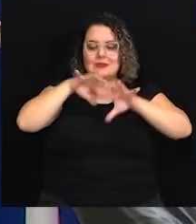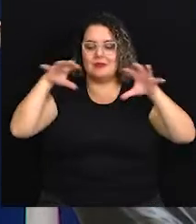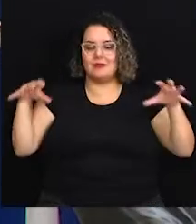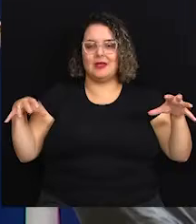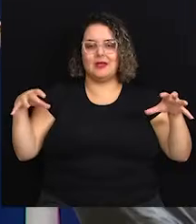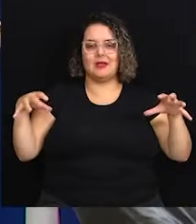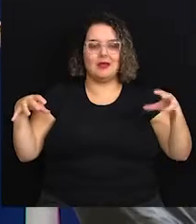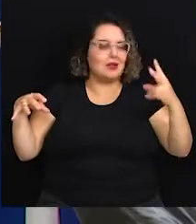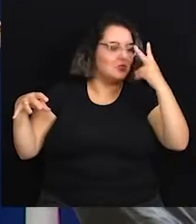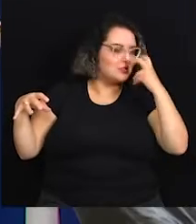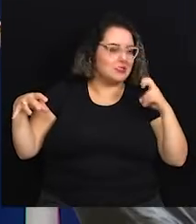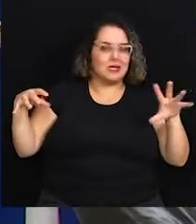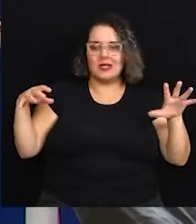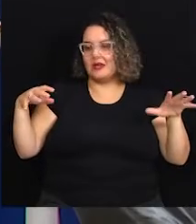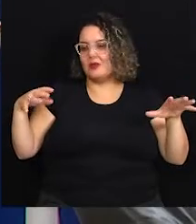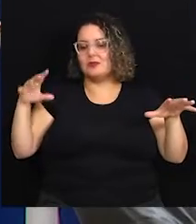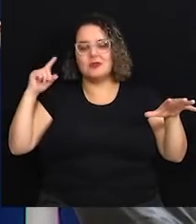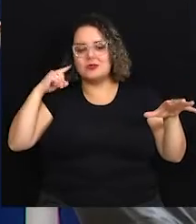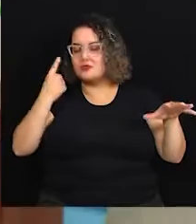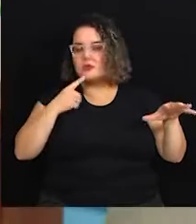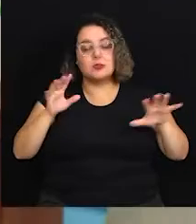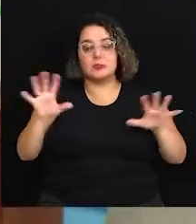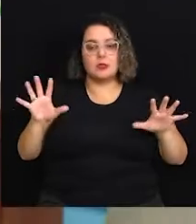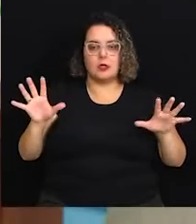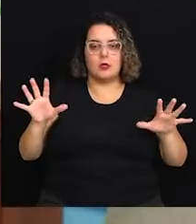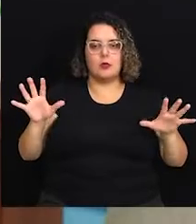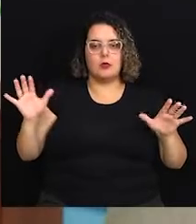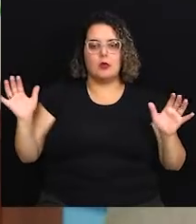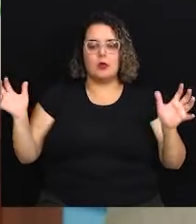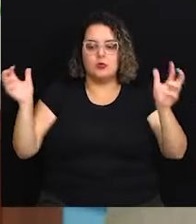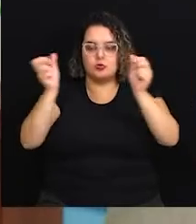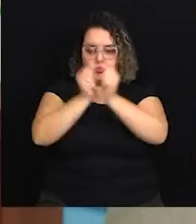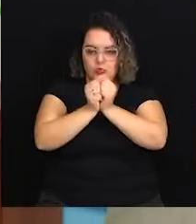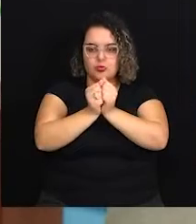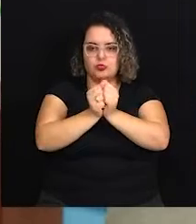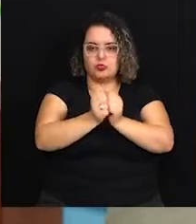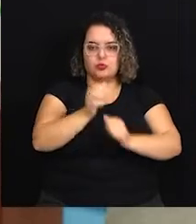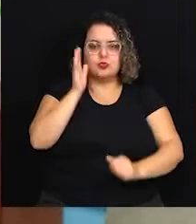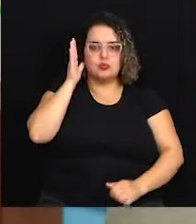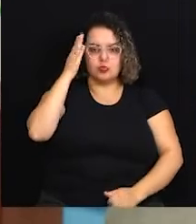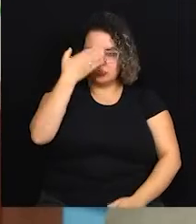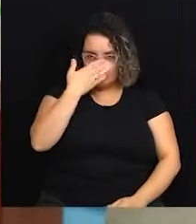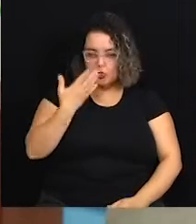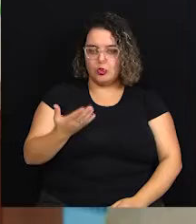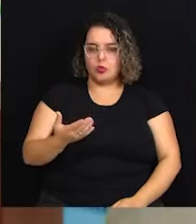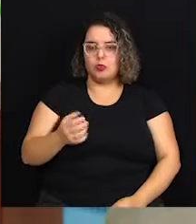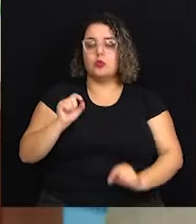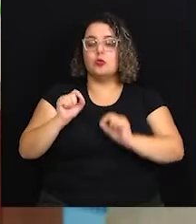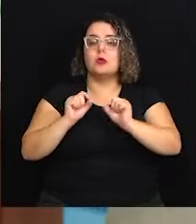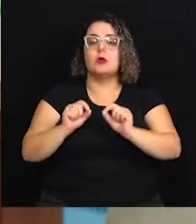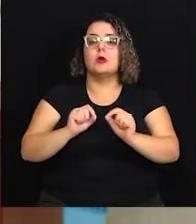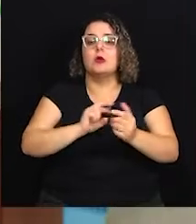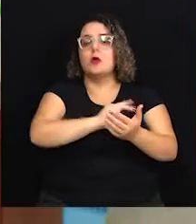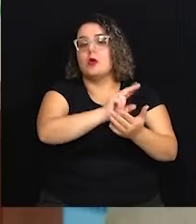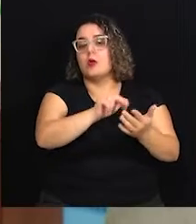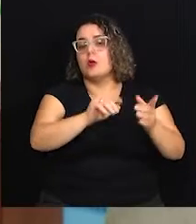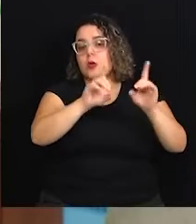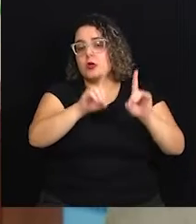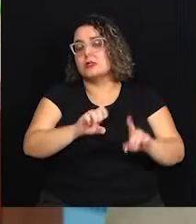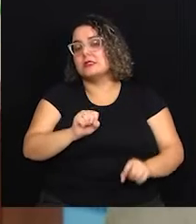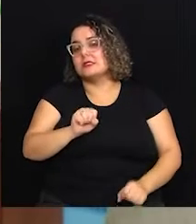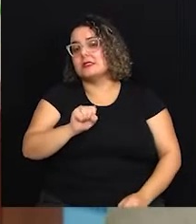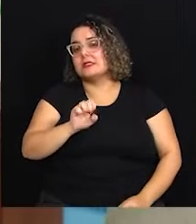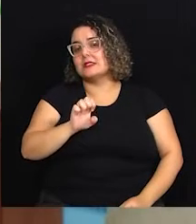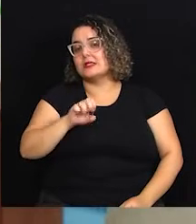cegueira. Ele é um surdo cego, né? E o que seria um múltiplo deficiente sensorial? É aquela pessoa que tem